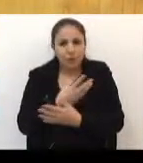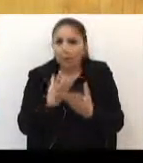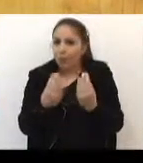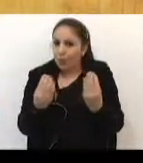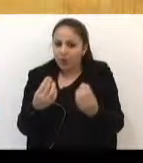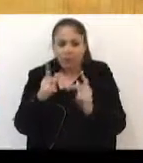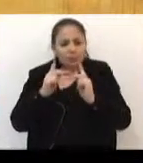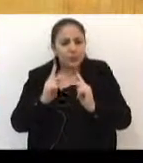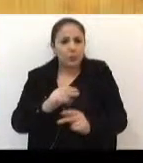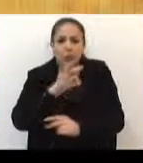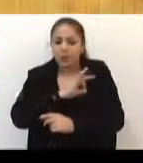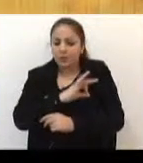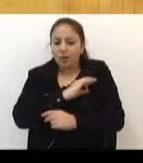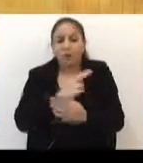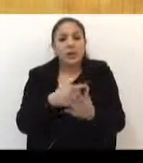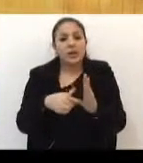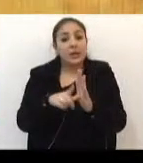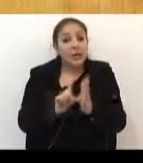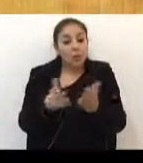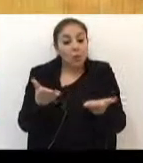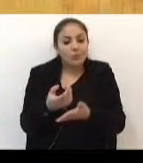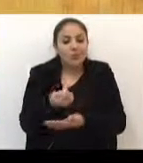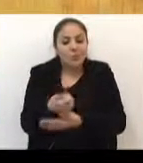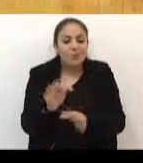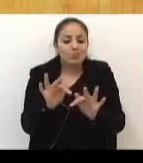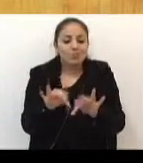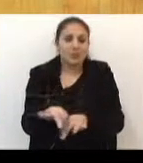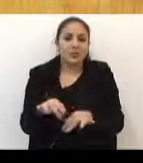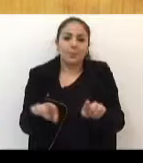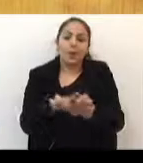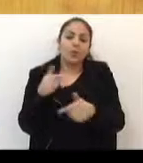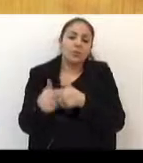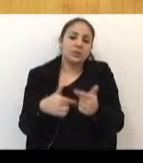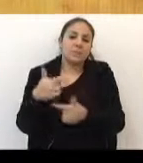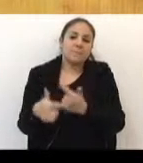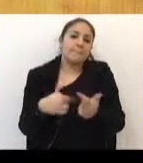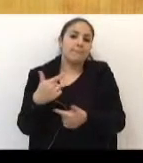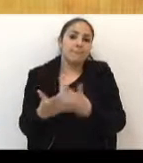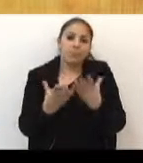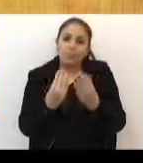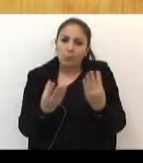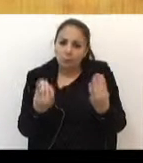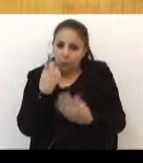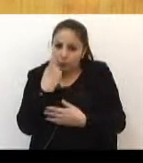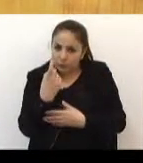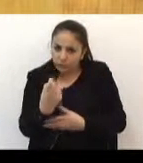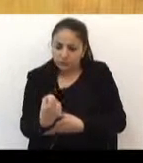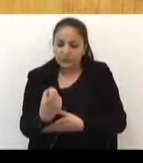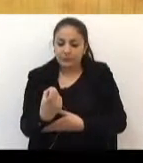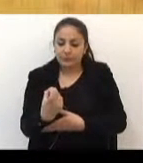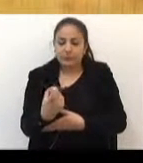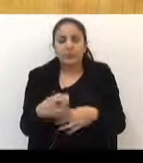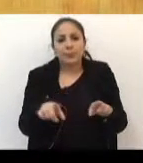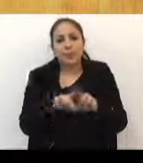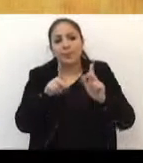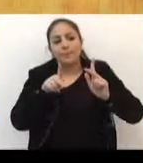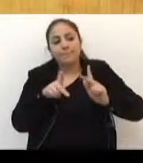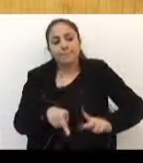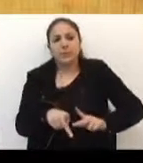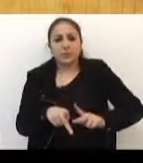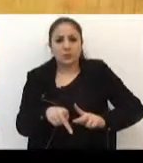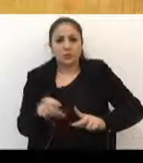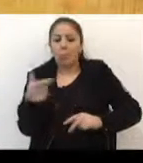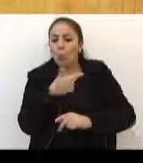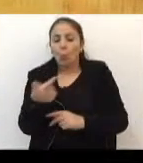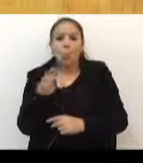né? E hoje ela está praticamente em extinção. Então é um trabalho bastante interessante para as pessoas que não